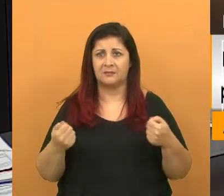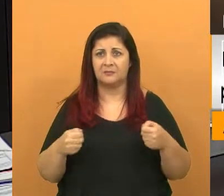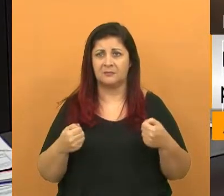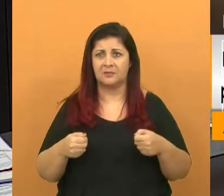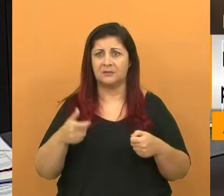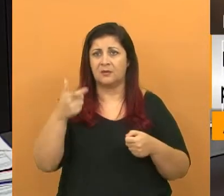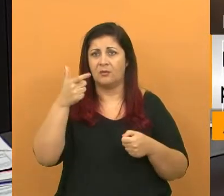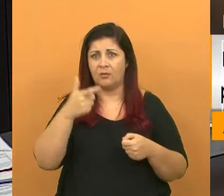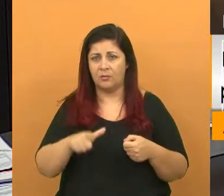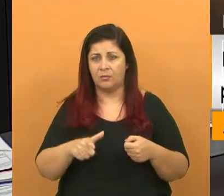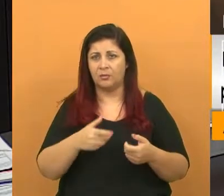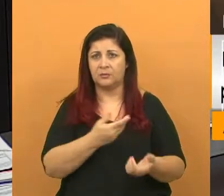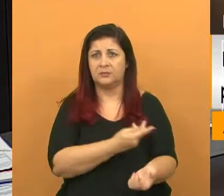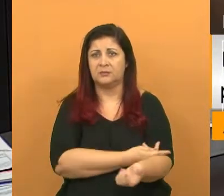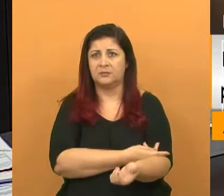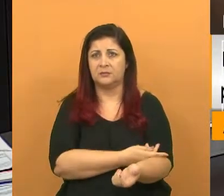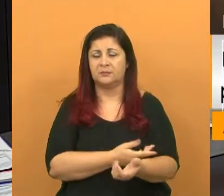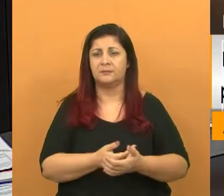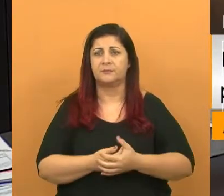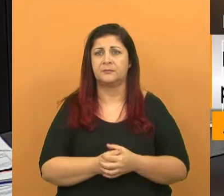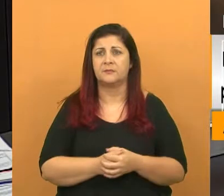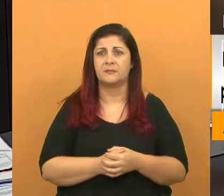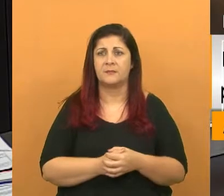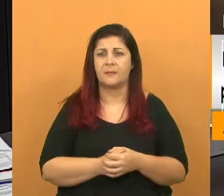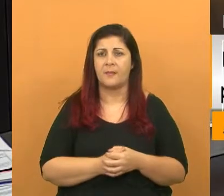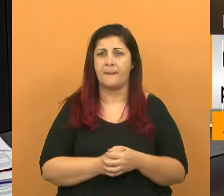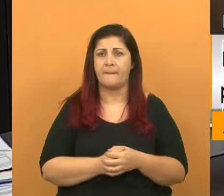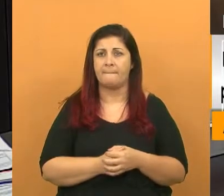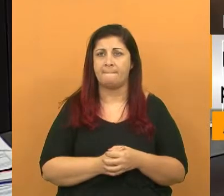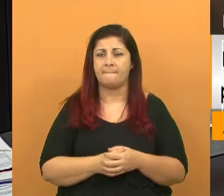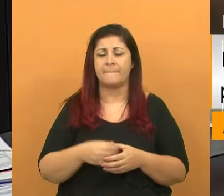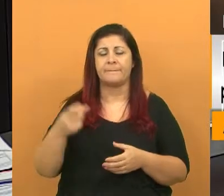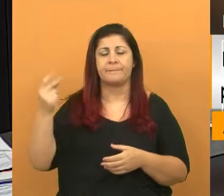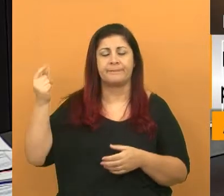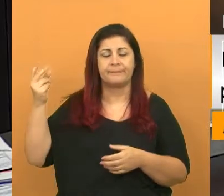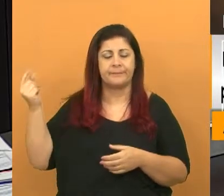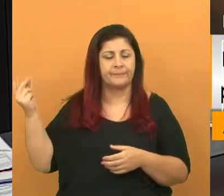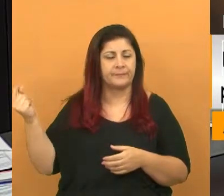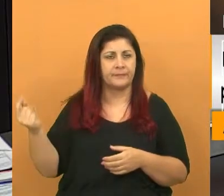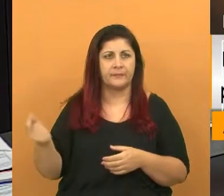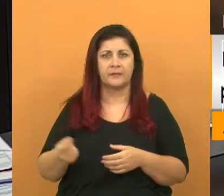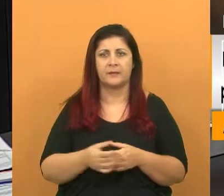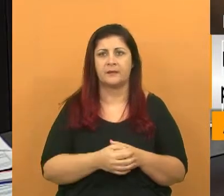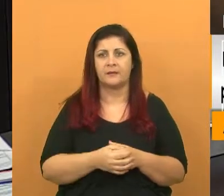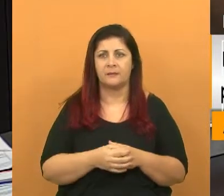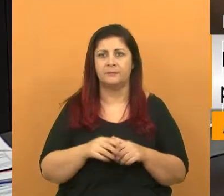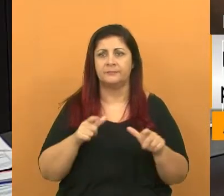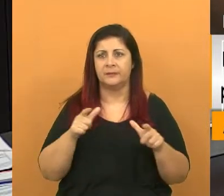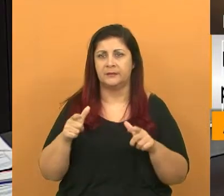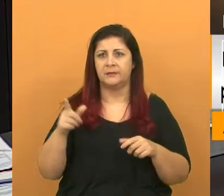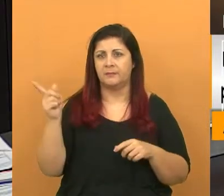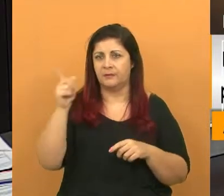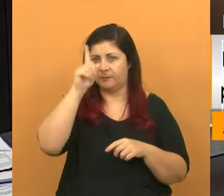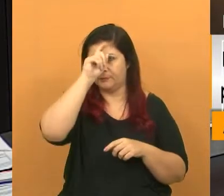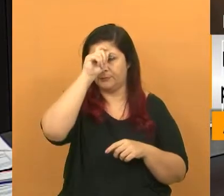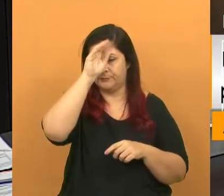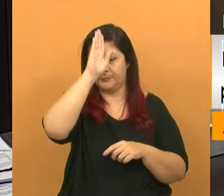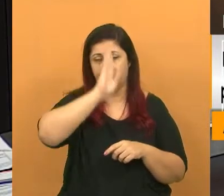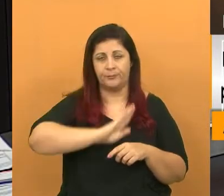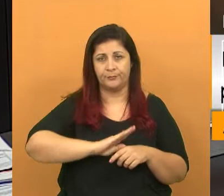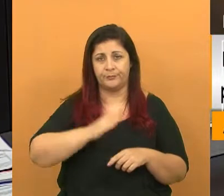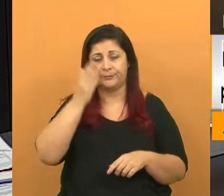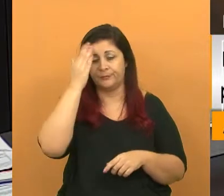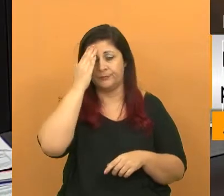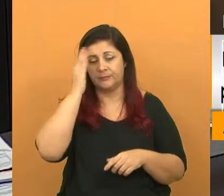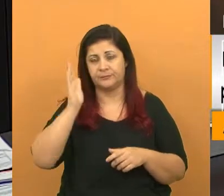Não é, Márcia? Você passa por isso também. Eu, desde o tempo que eu trabalhava na rede pública, era assim. Então,